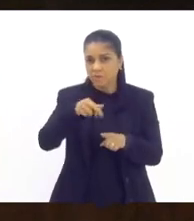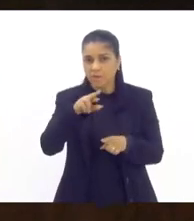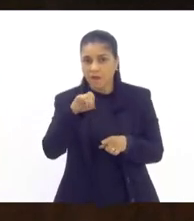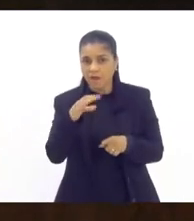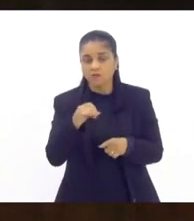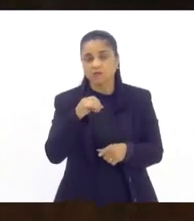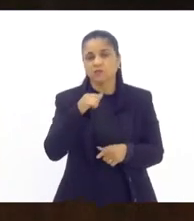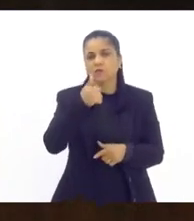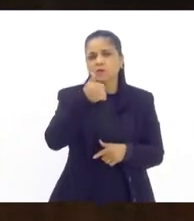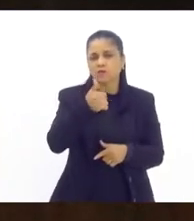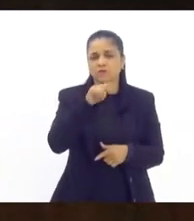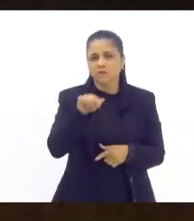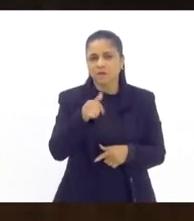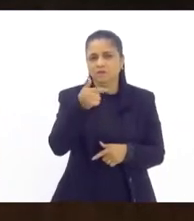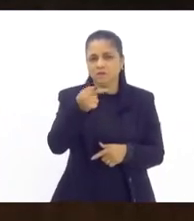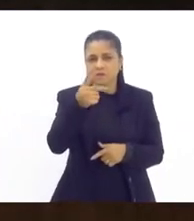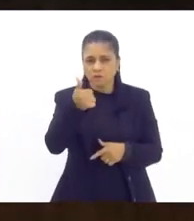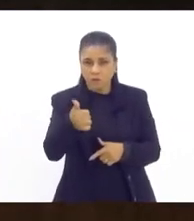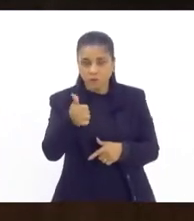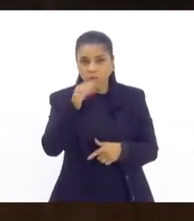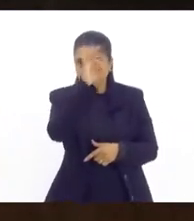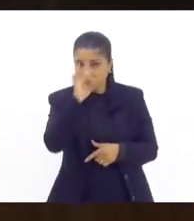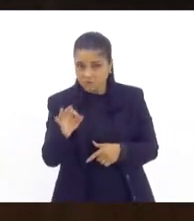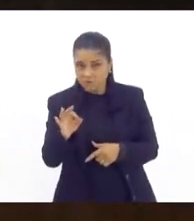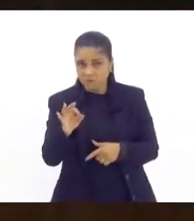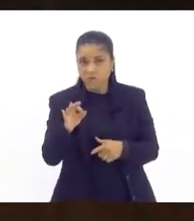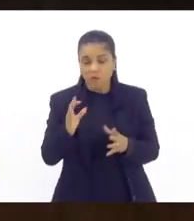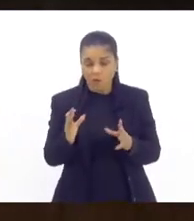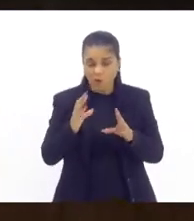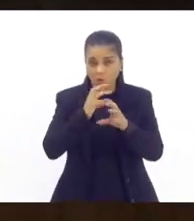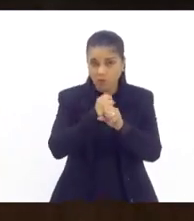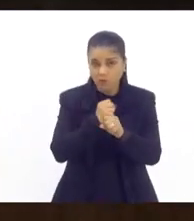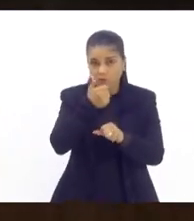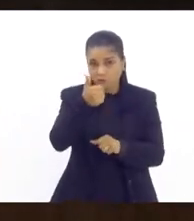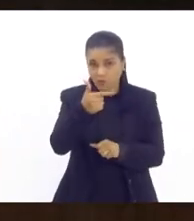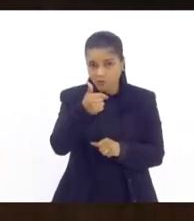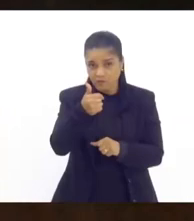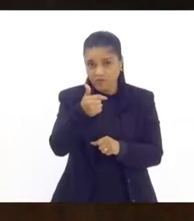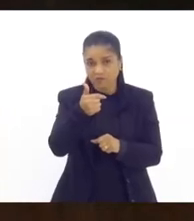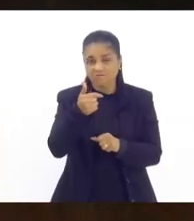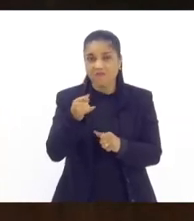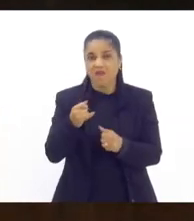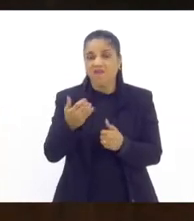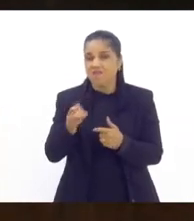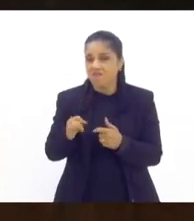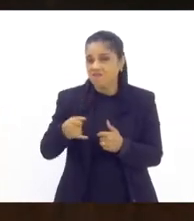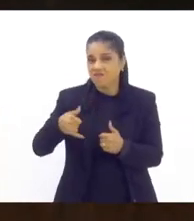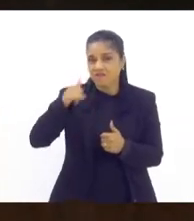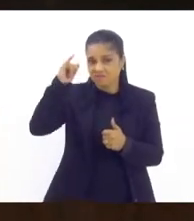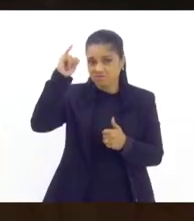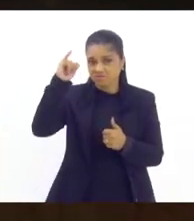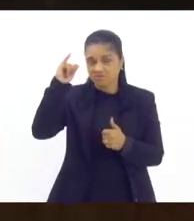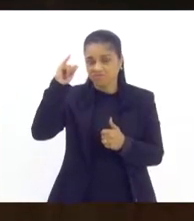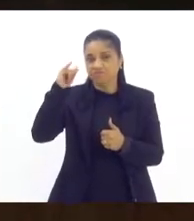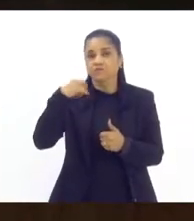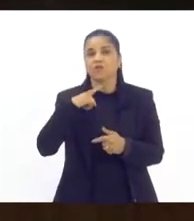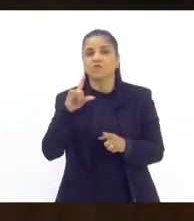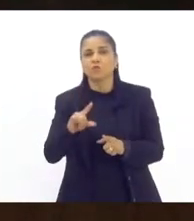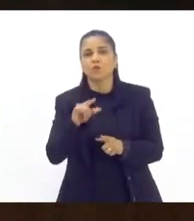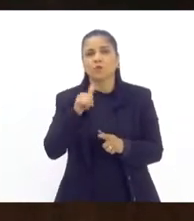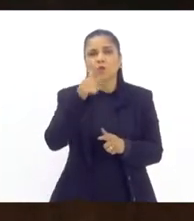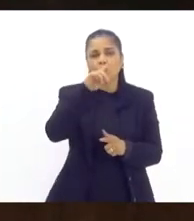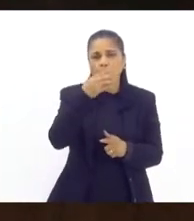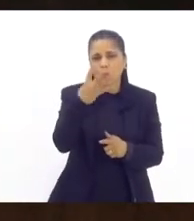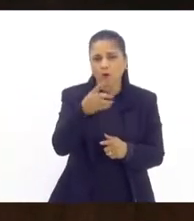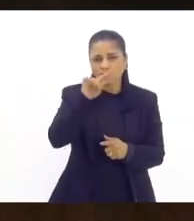No acumulado em 12 meses, a inflação ficou em 4,65%, o que representa uma queda